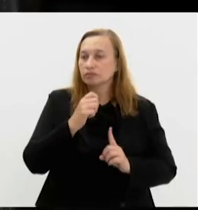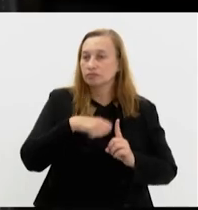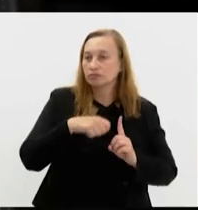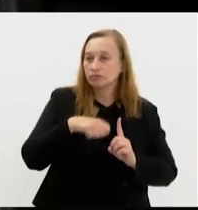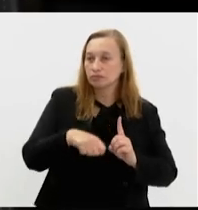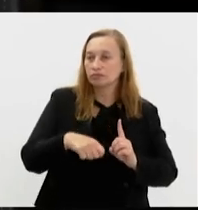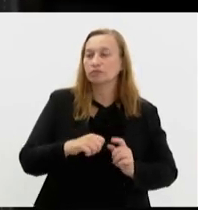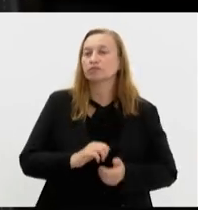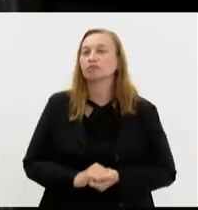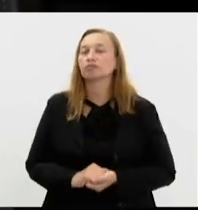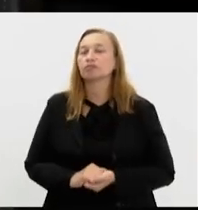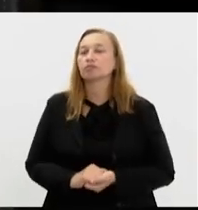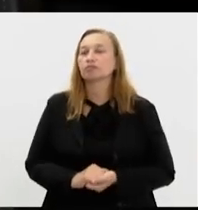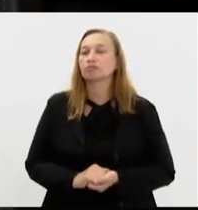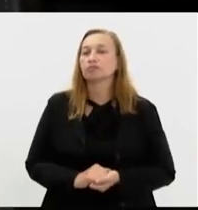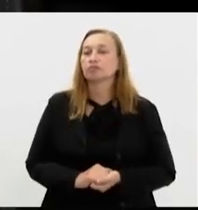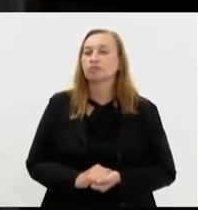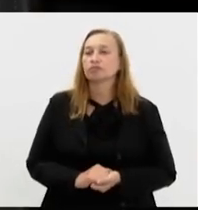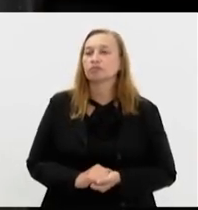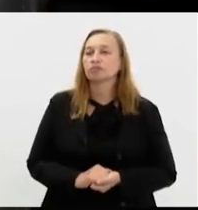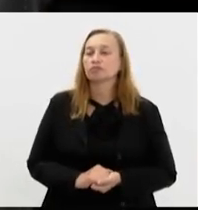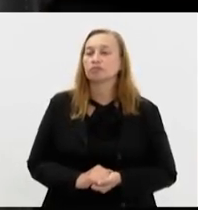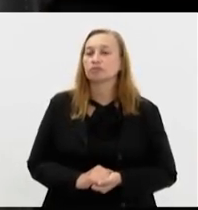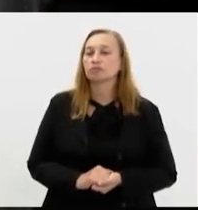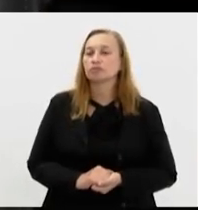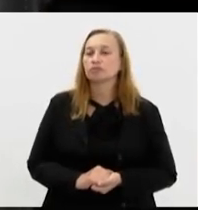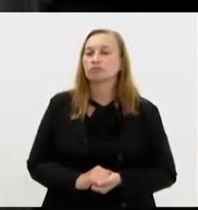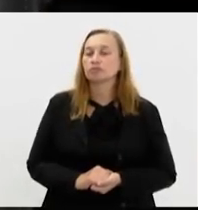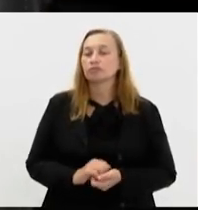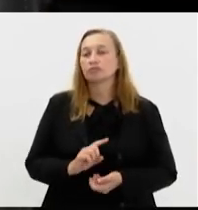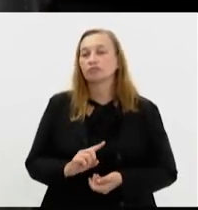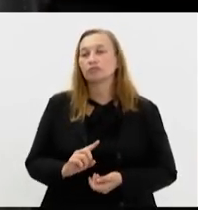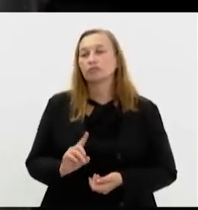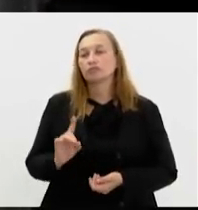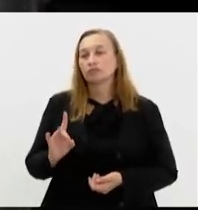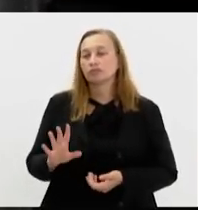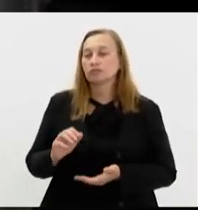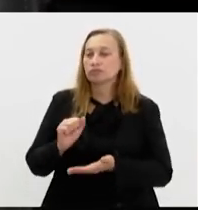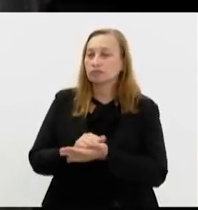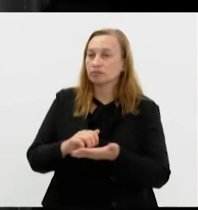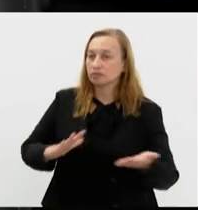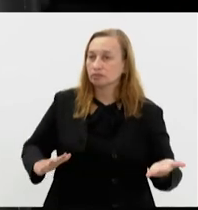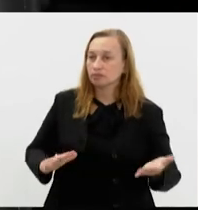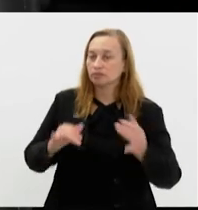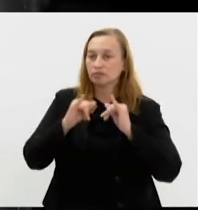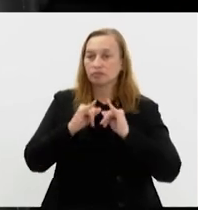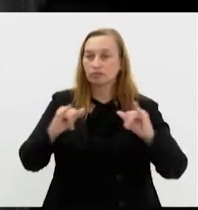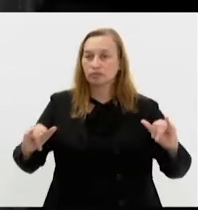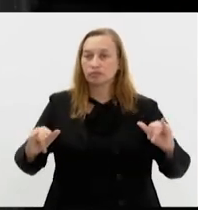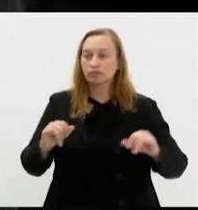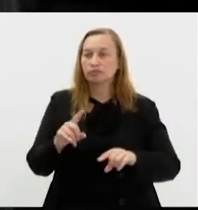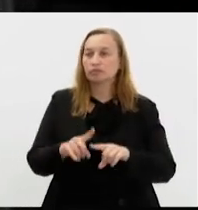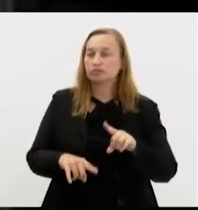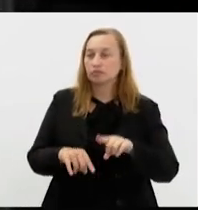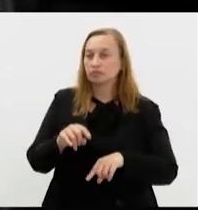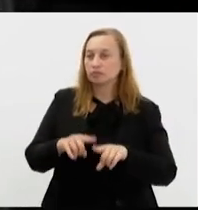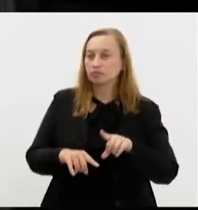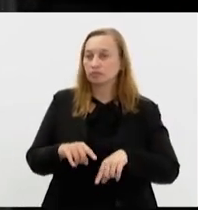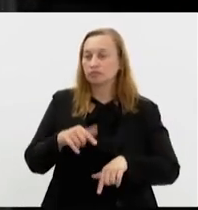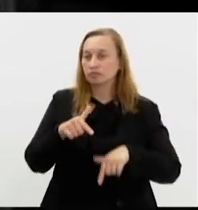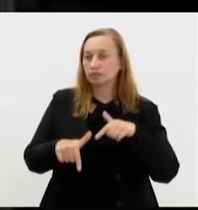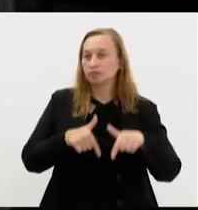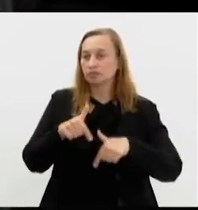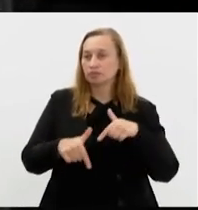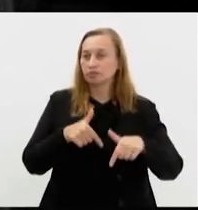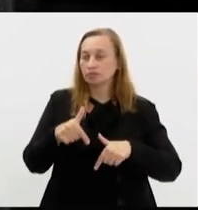pleito a não ser para aquelas atividades que envolvam a propaganda de produtos e serviços que tenham